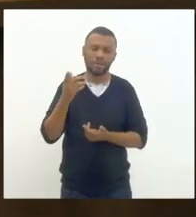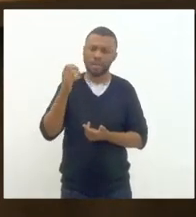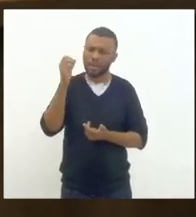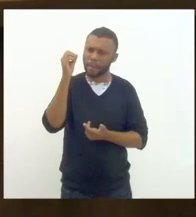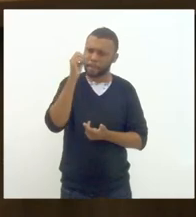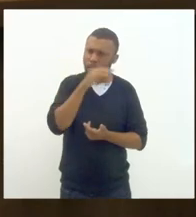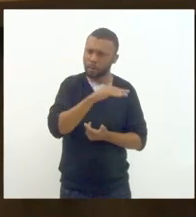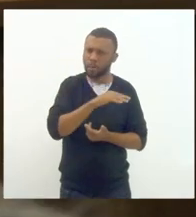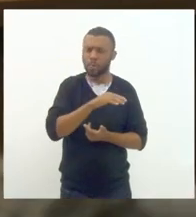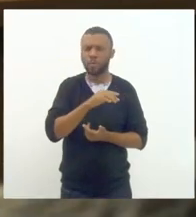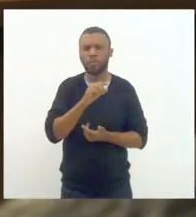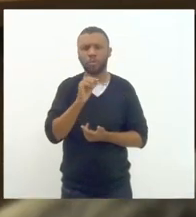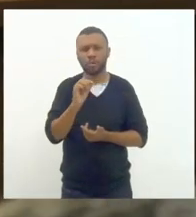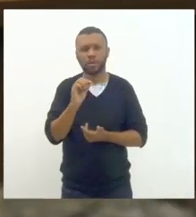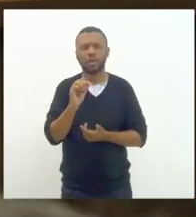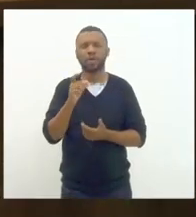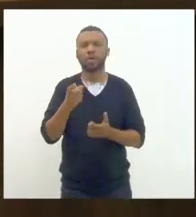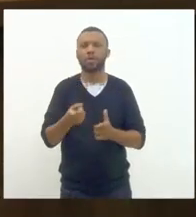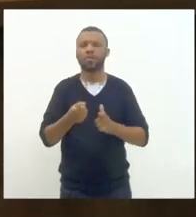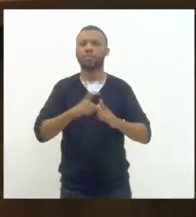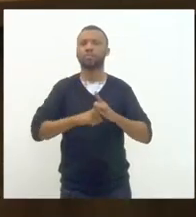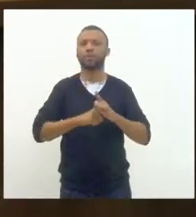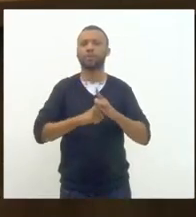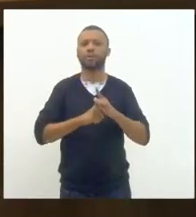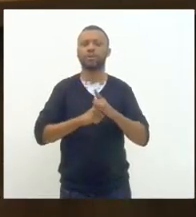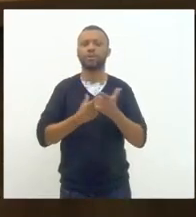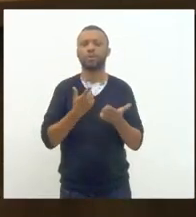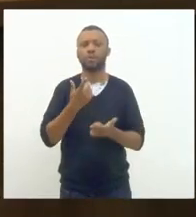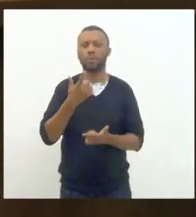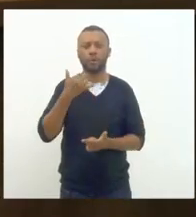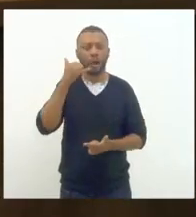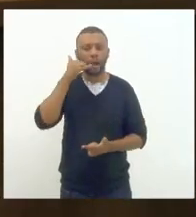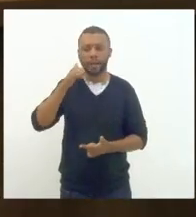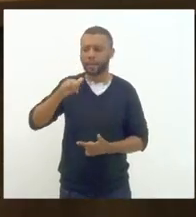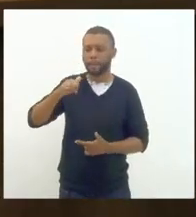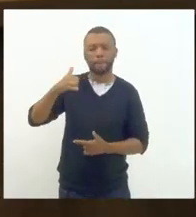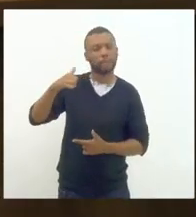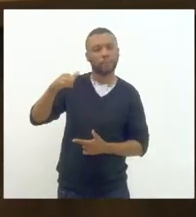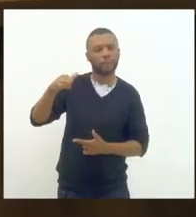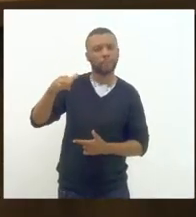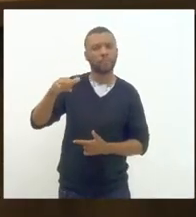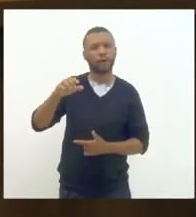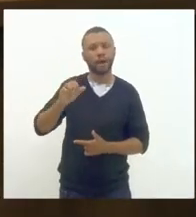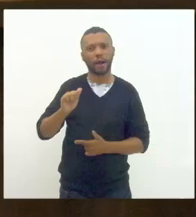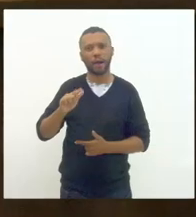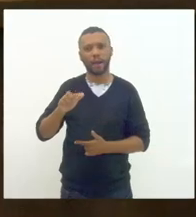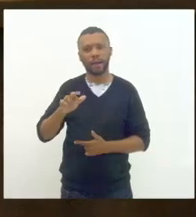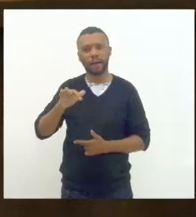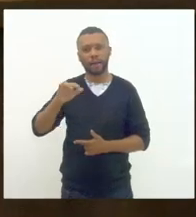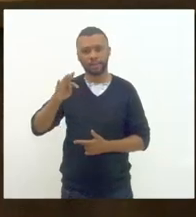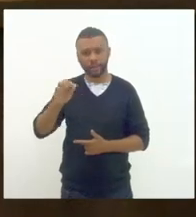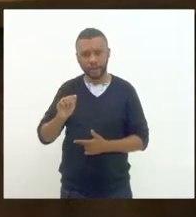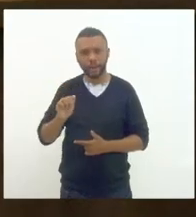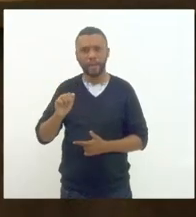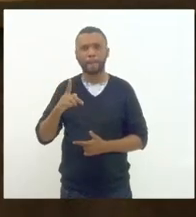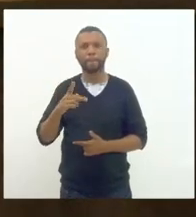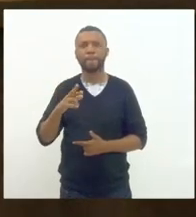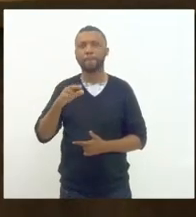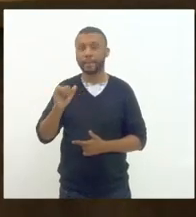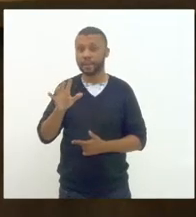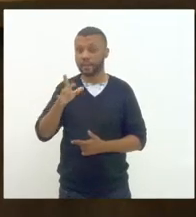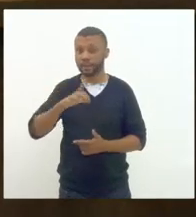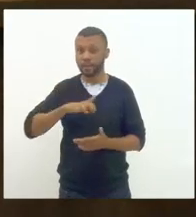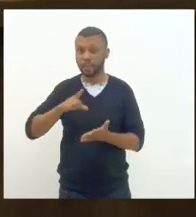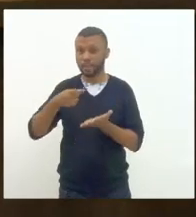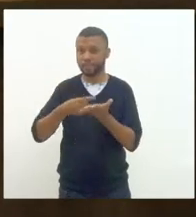estoparam ou suspenderam o Alerta PRI. Mais uma vez, eu venho falar que existe já uma tratativa com